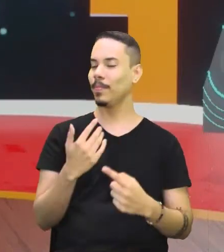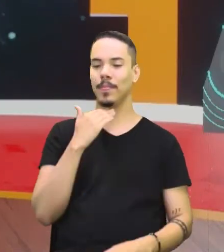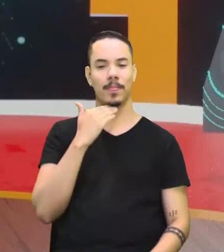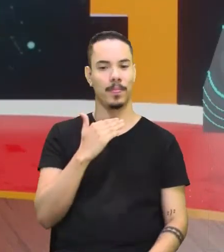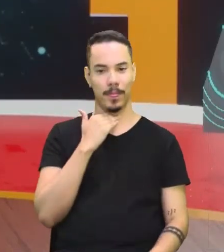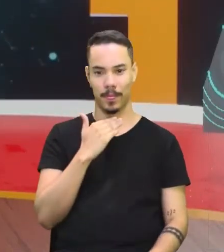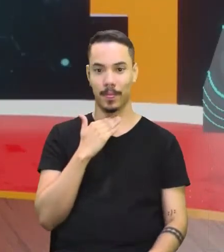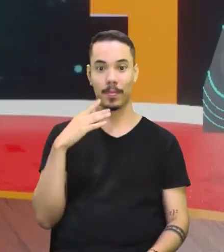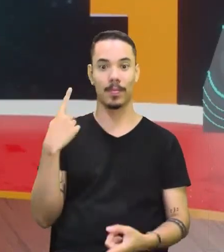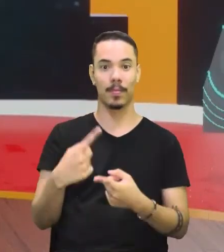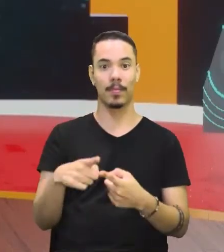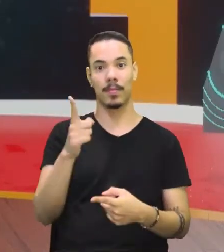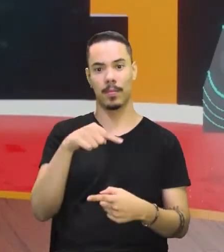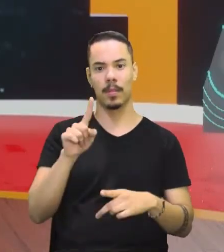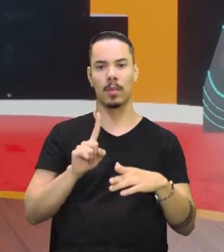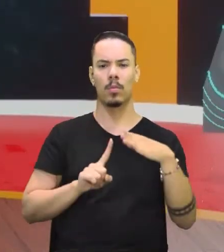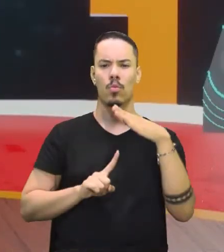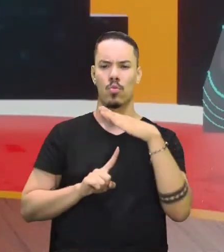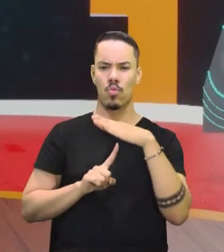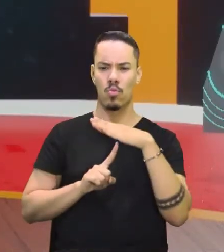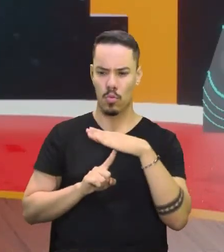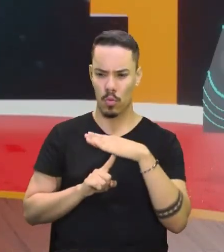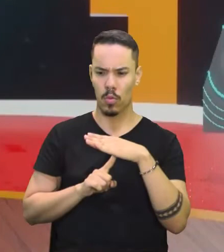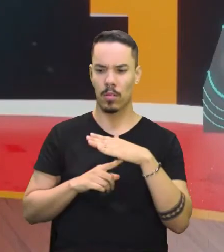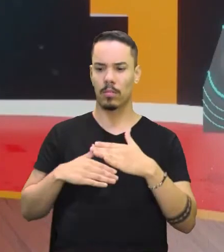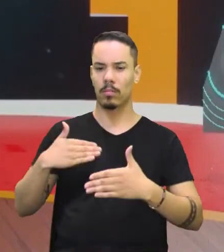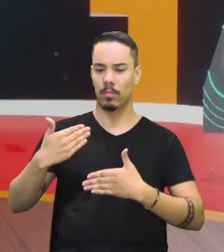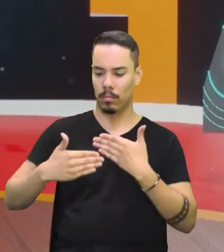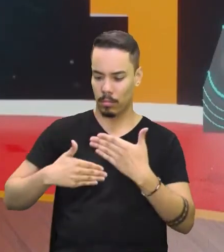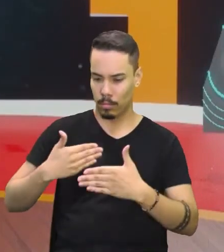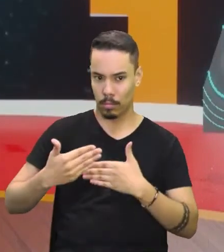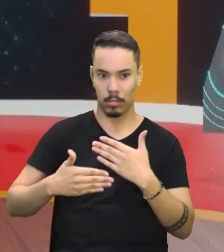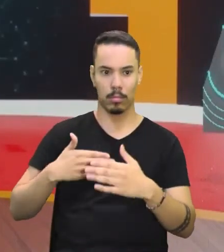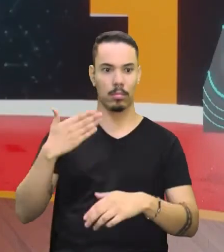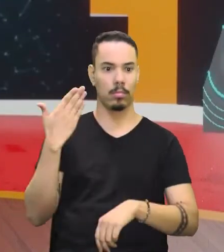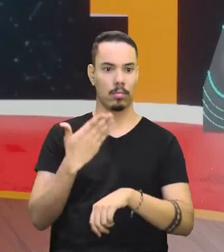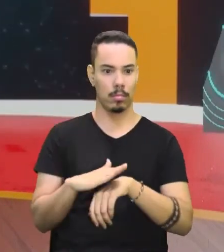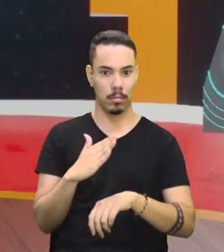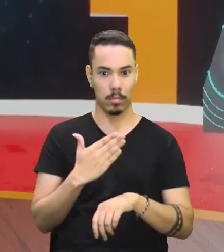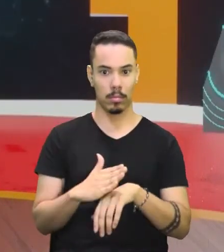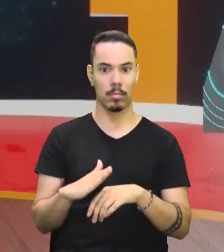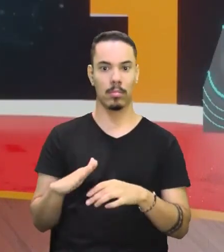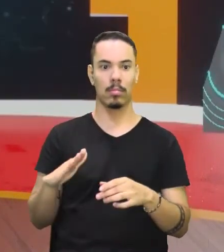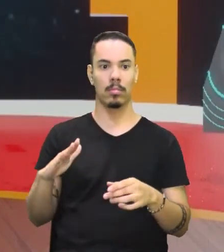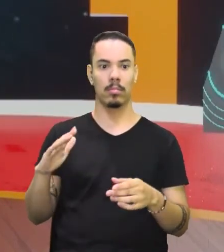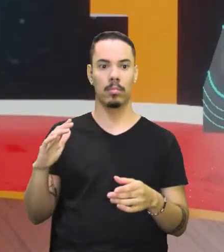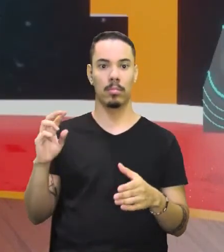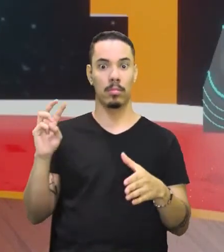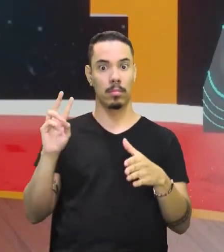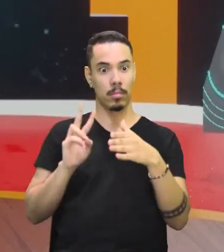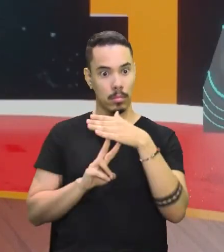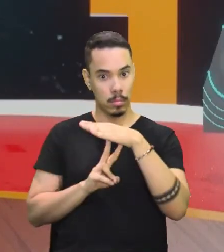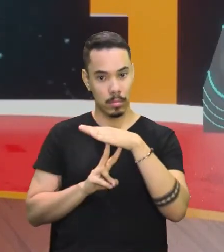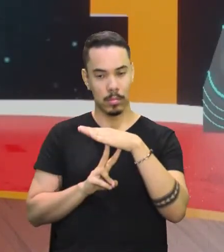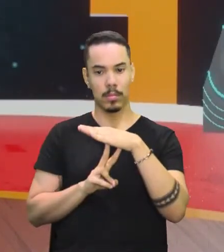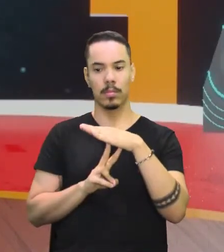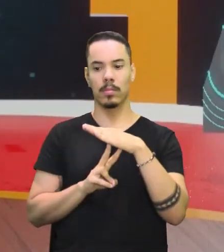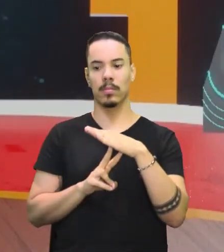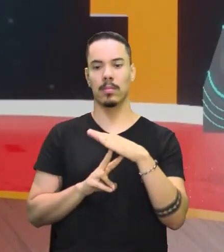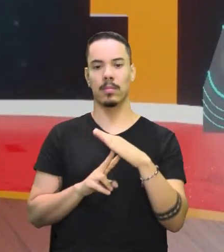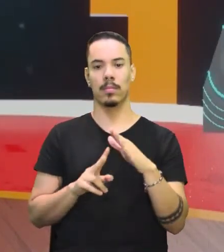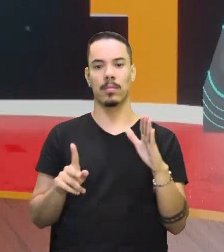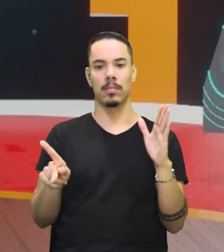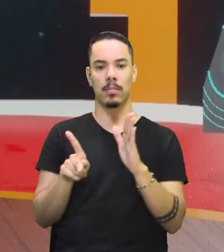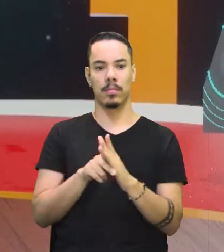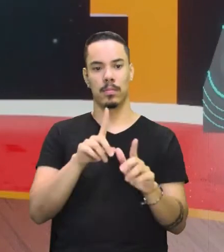quem veio da unidade 1, aquela unidade mais assim, prática e tal, aí caiu na unidade 2, que é álgebra